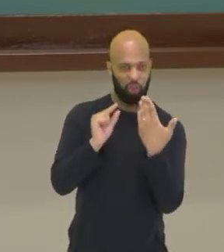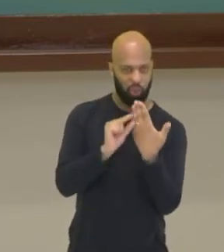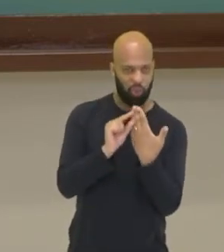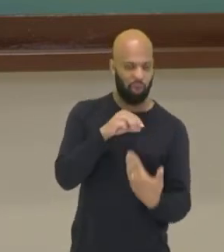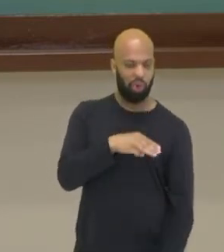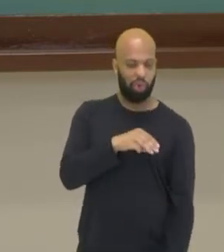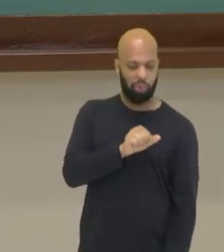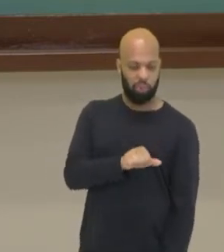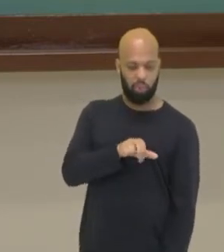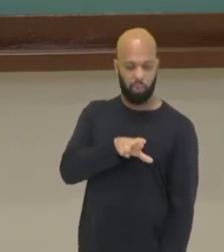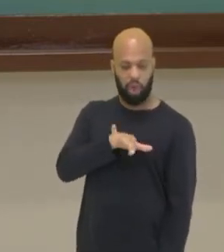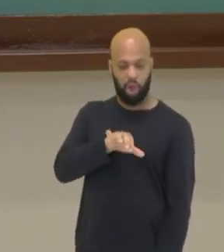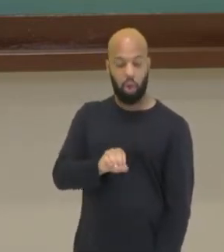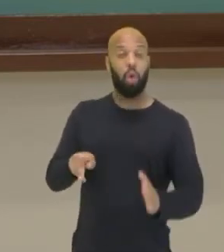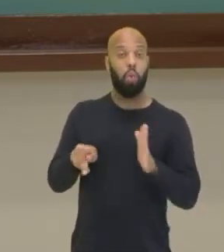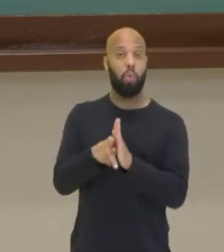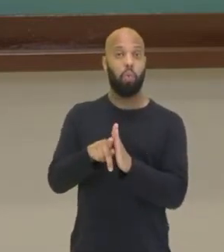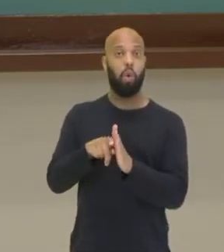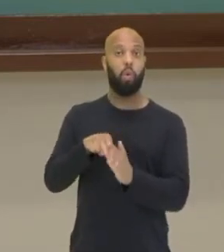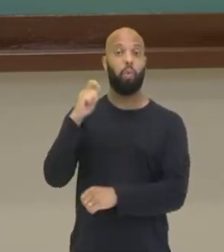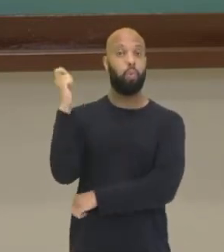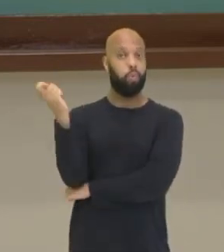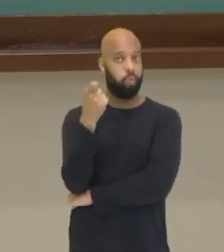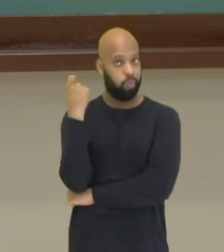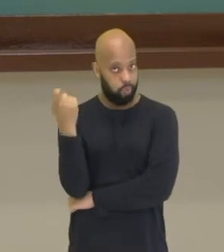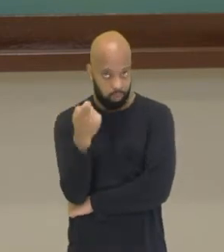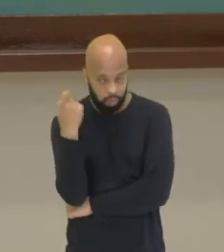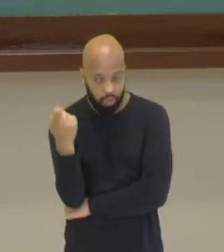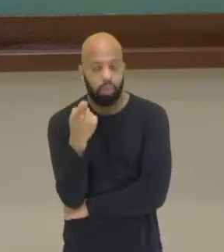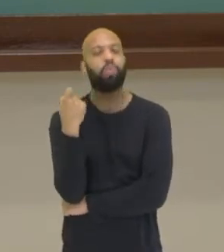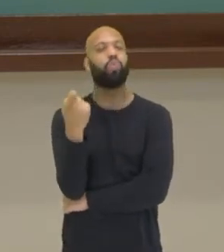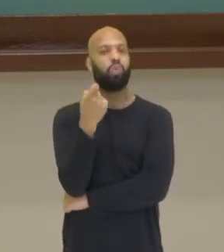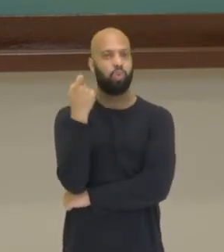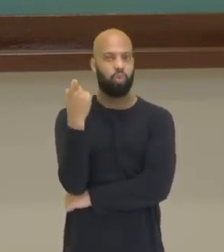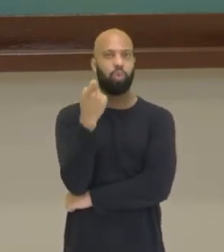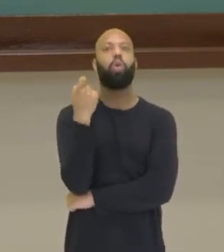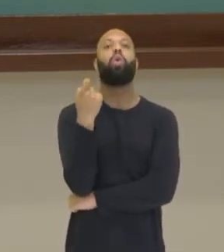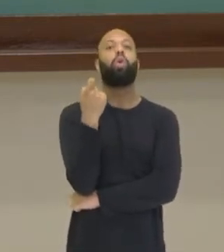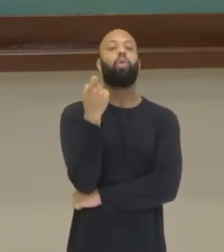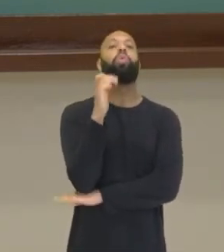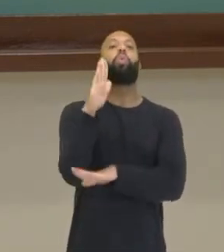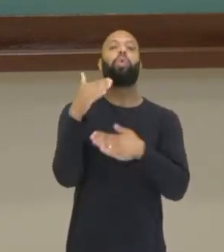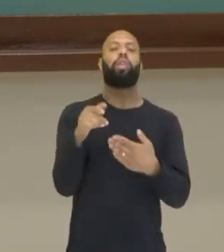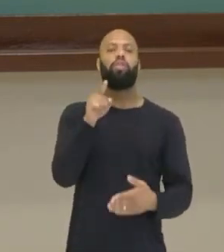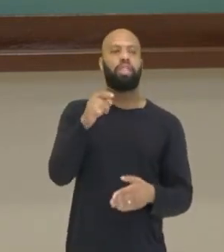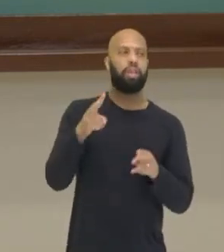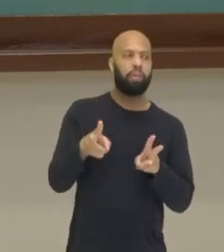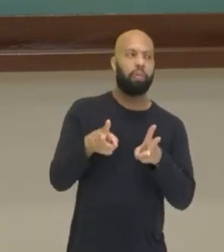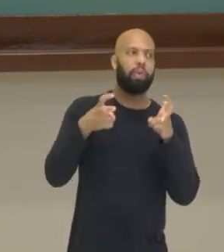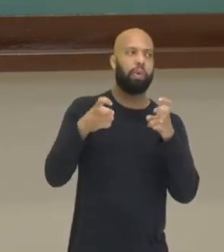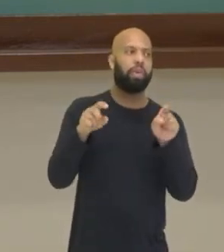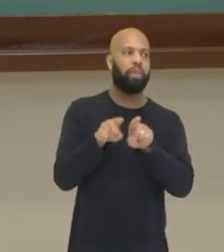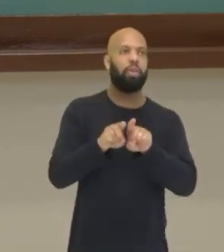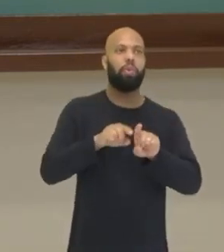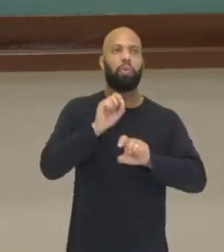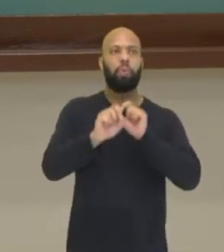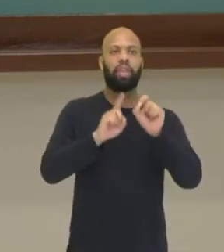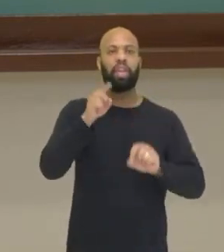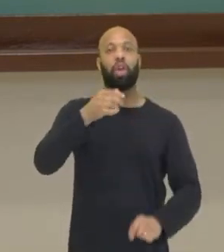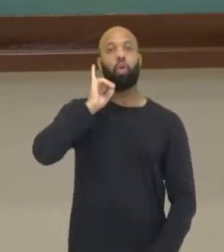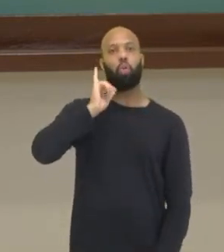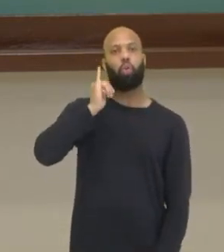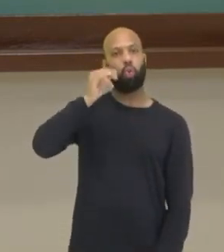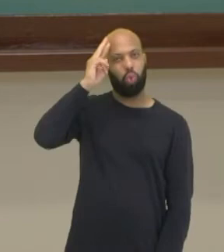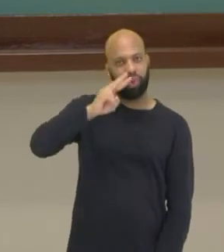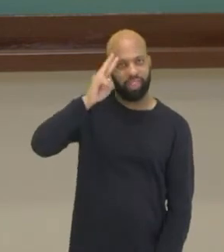um poeta gaúcho, certo? E ele tem, né? Você percebeu que trata-se de um caos aqui,